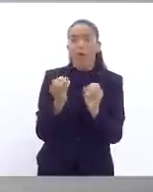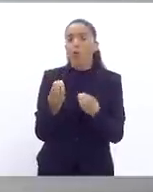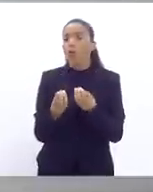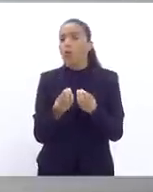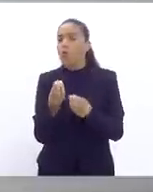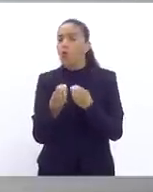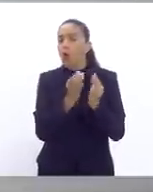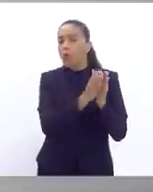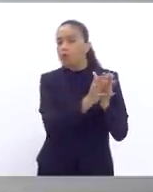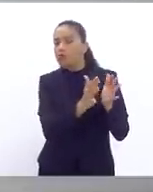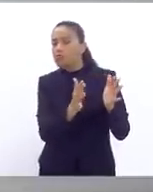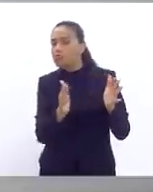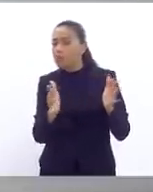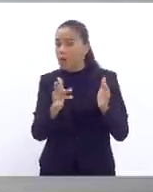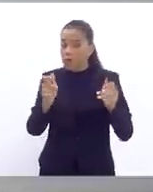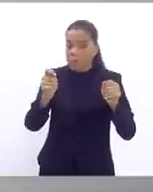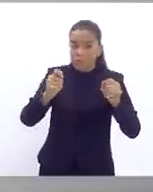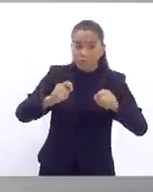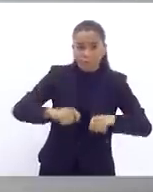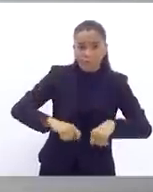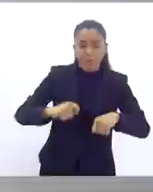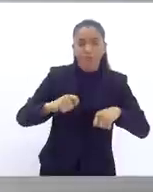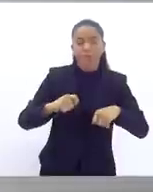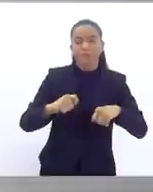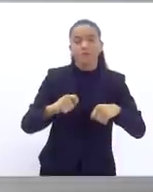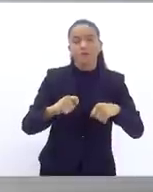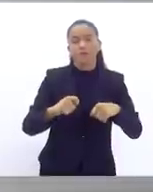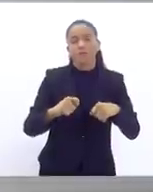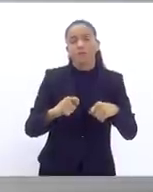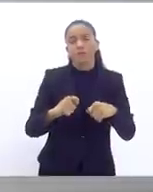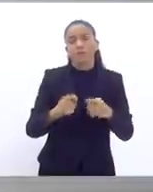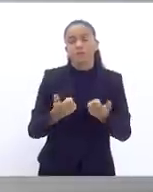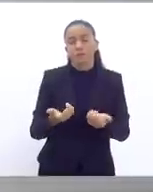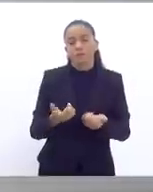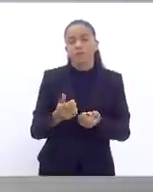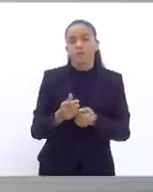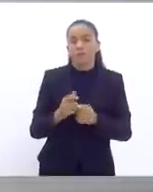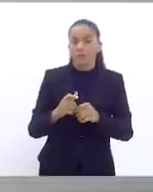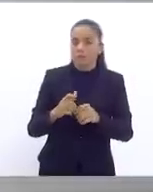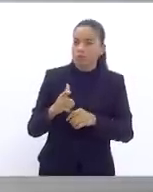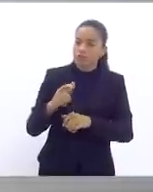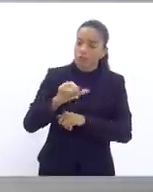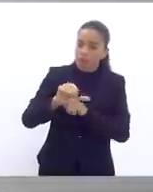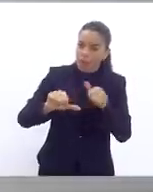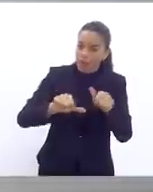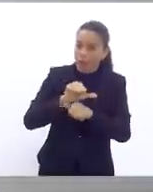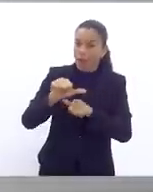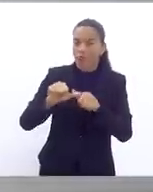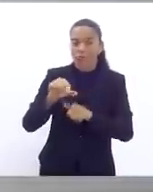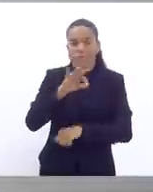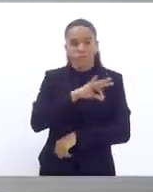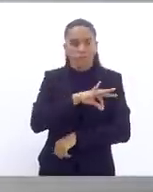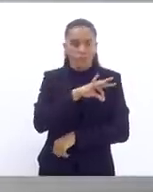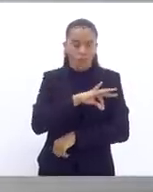anda essa possibilidade de atualização automática